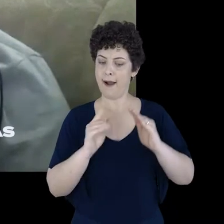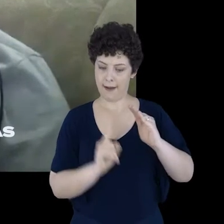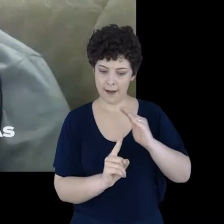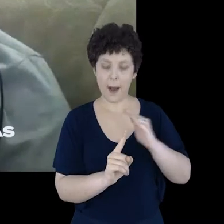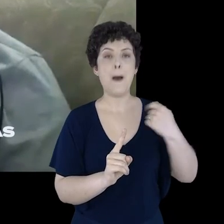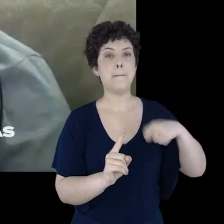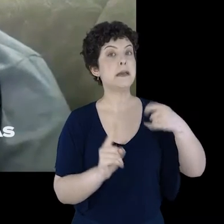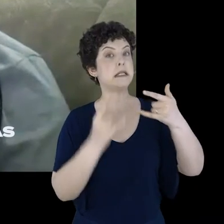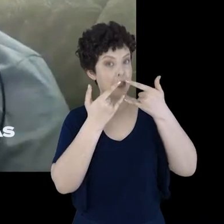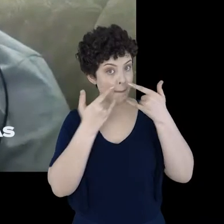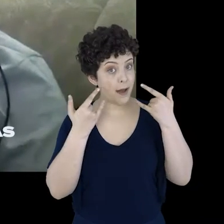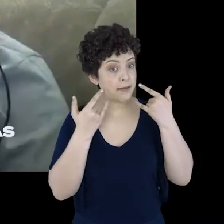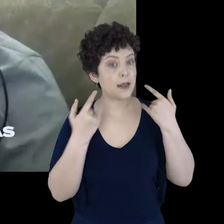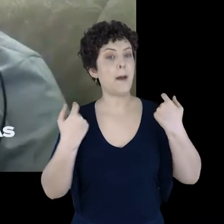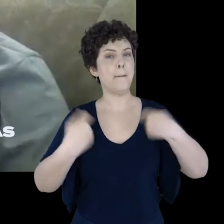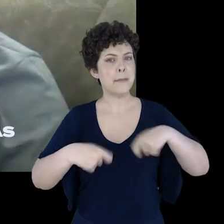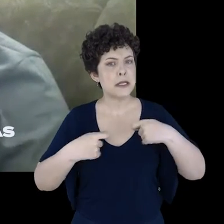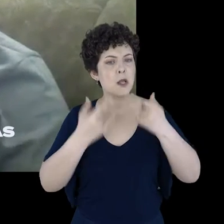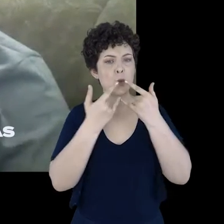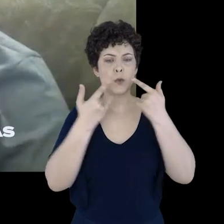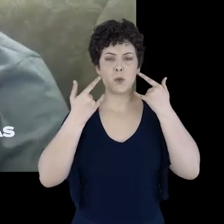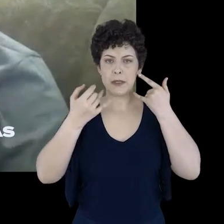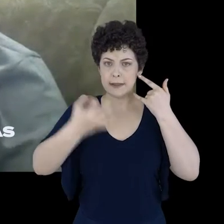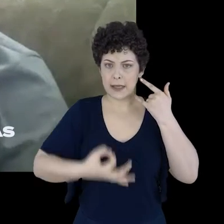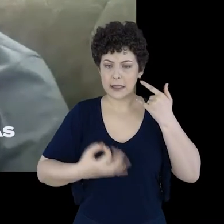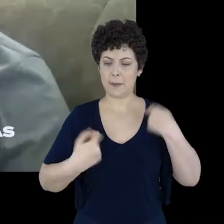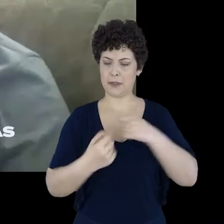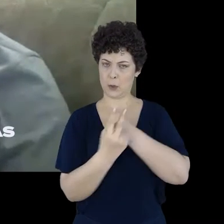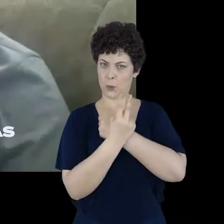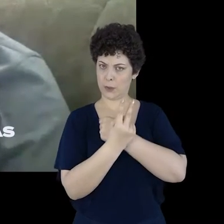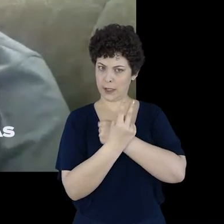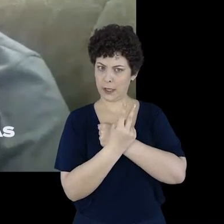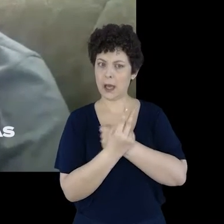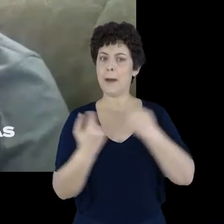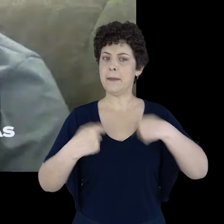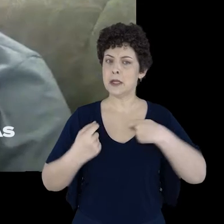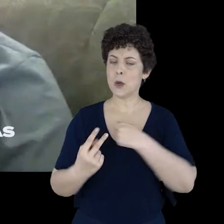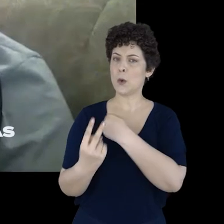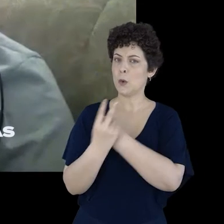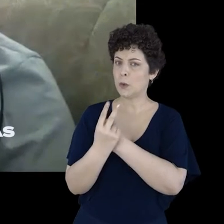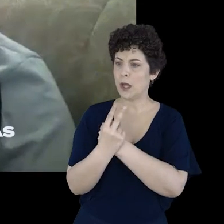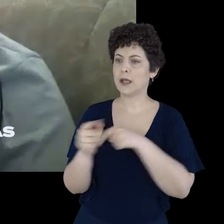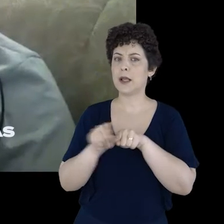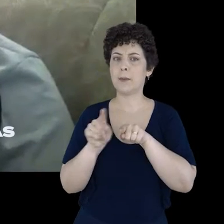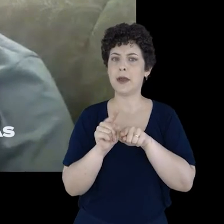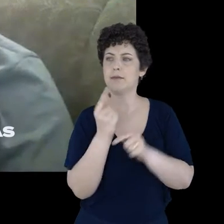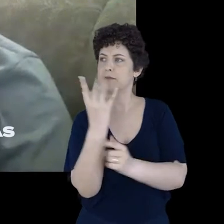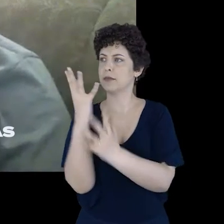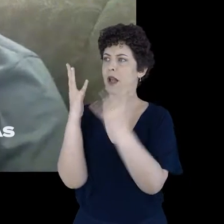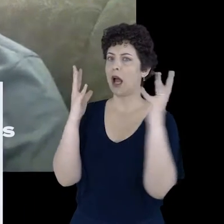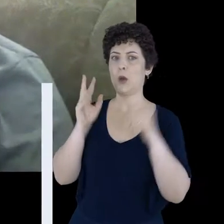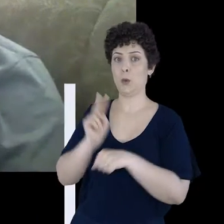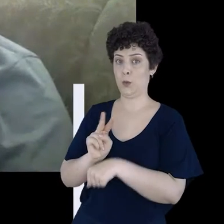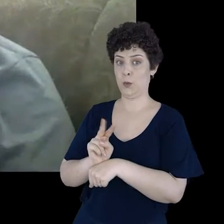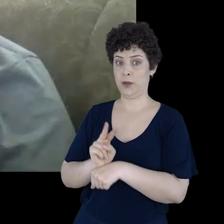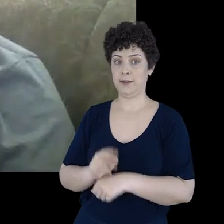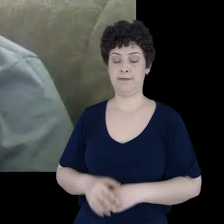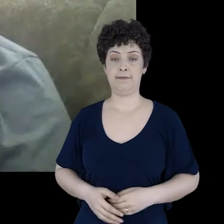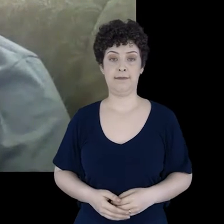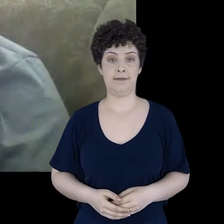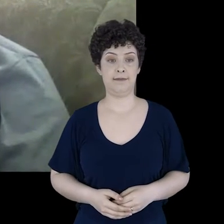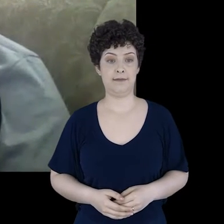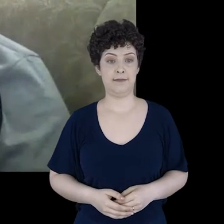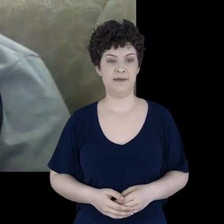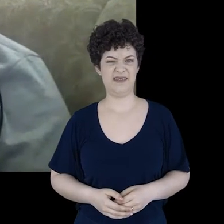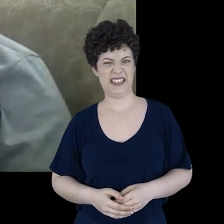sofá. Saiu de casa, tem que usar máscara. Tem que usar muito porque a gente tem que se cuidar. Tem que se cuidar e cuidar da natureza. Usa fones